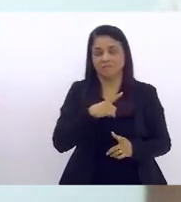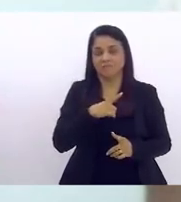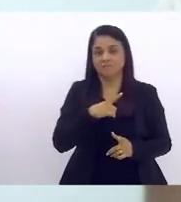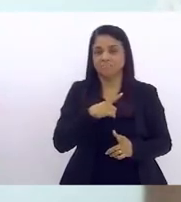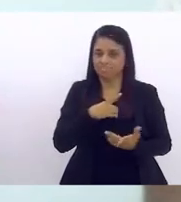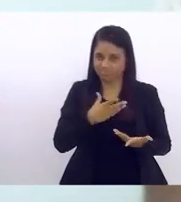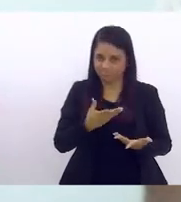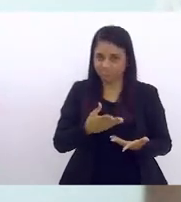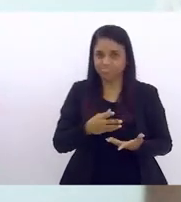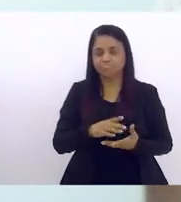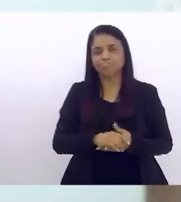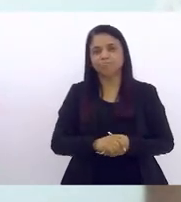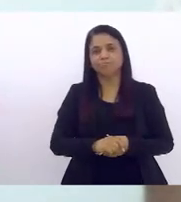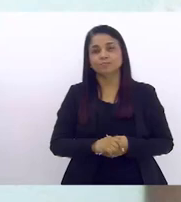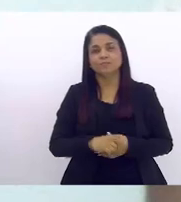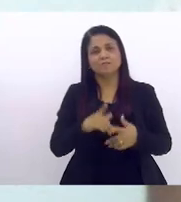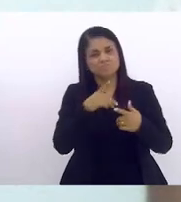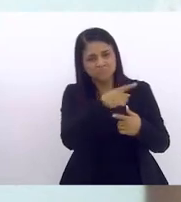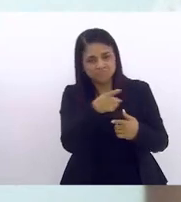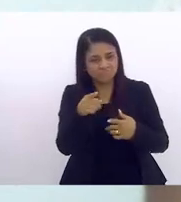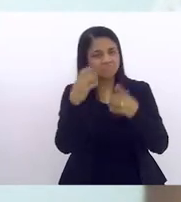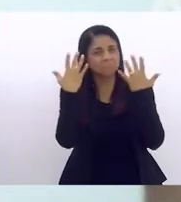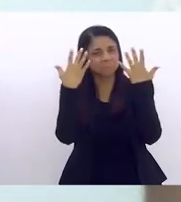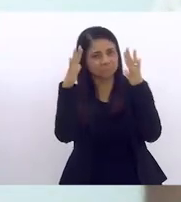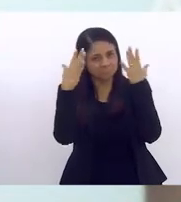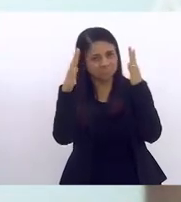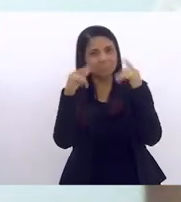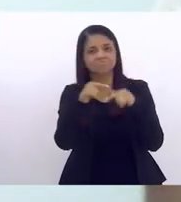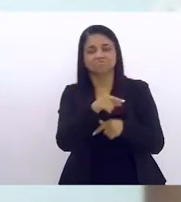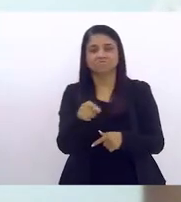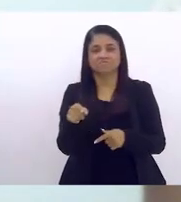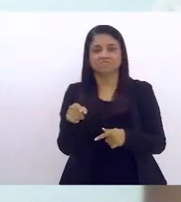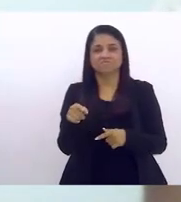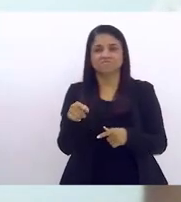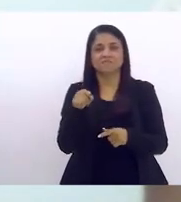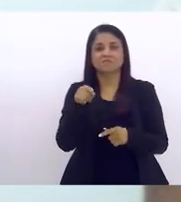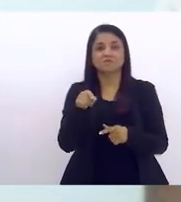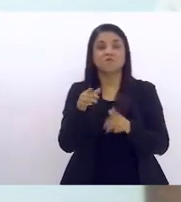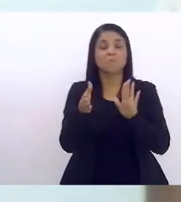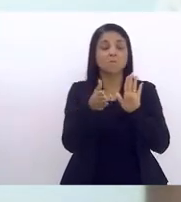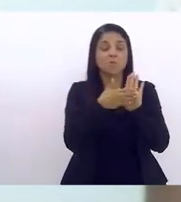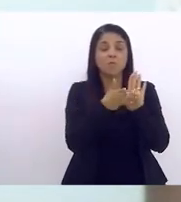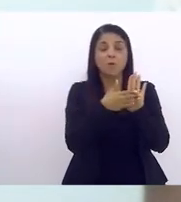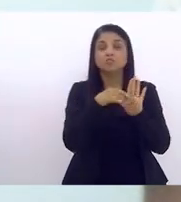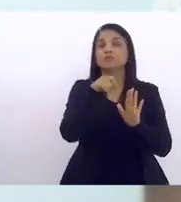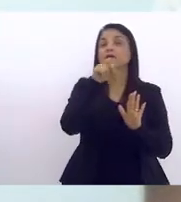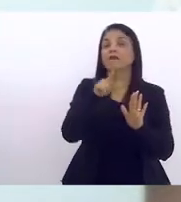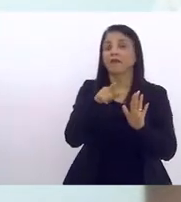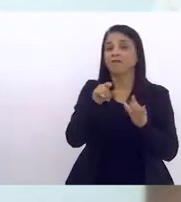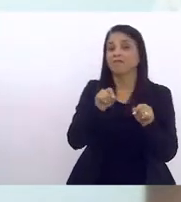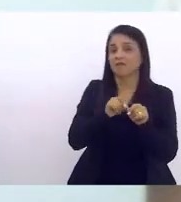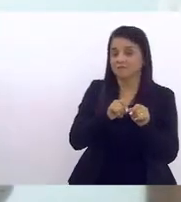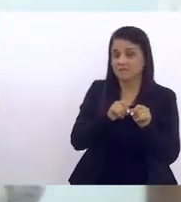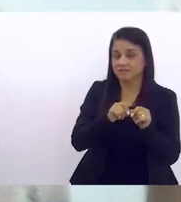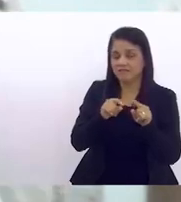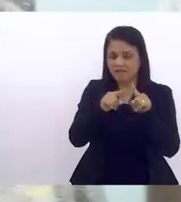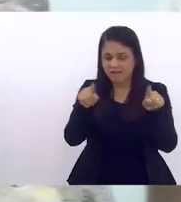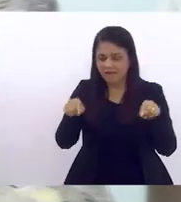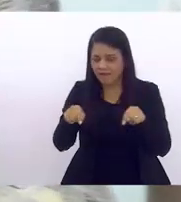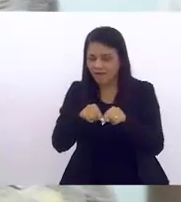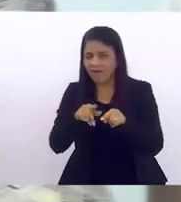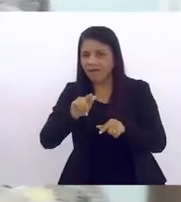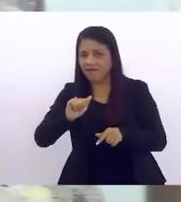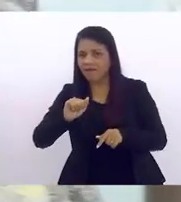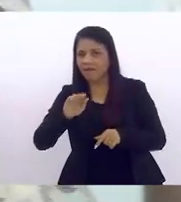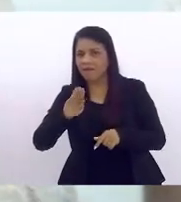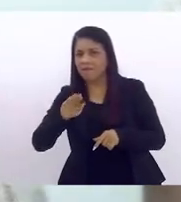convencimento. Então, vocês estão de parabéns, porque quem fez essas propostas, quem foi de gabinete em gabinete, quem foi